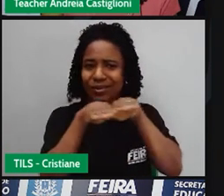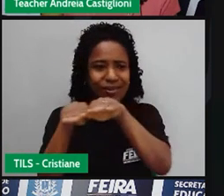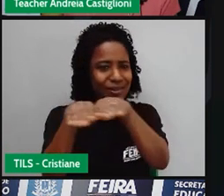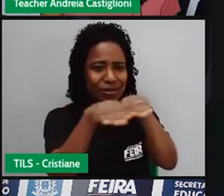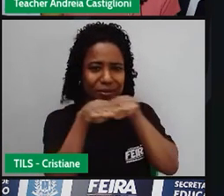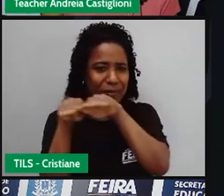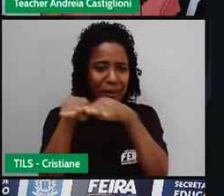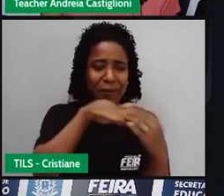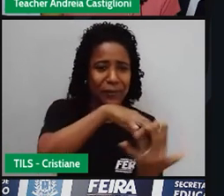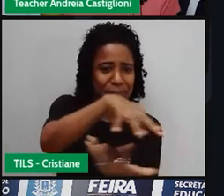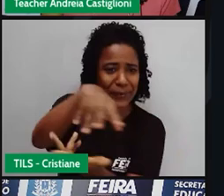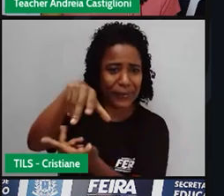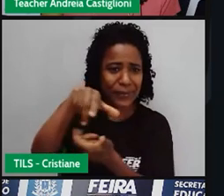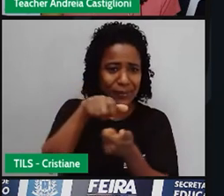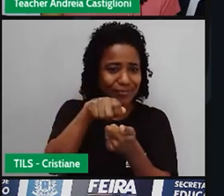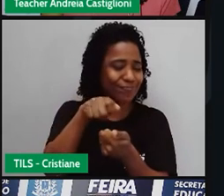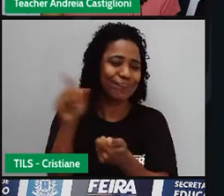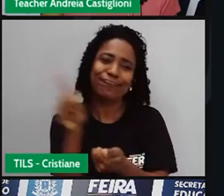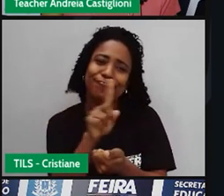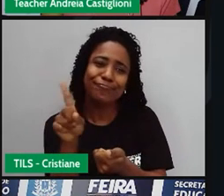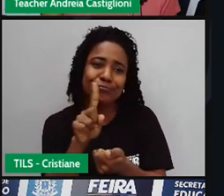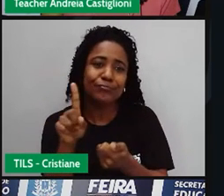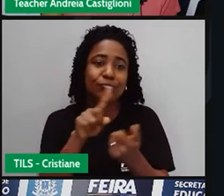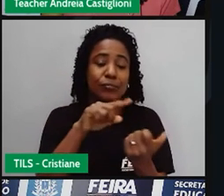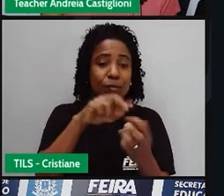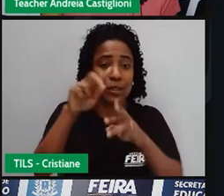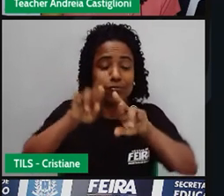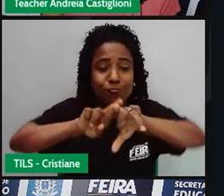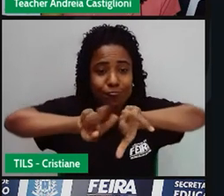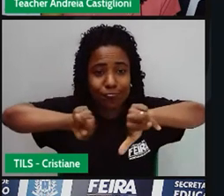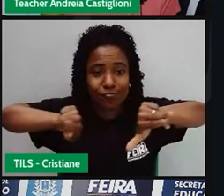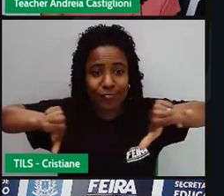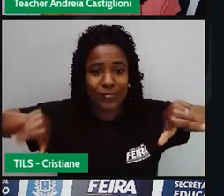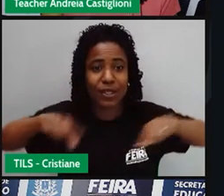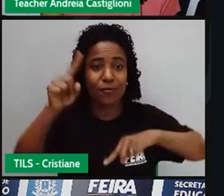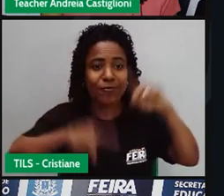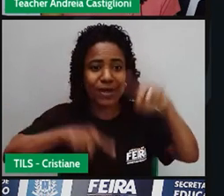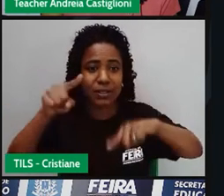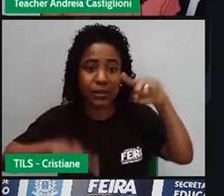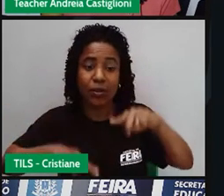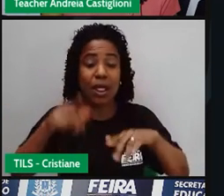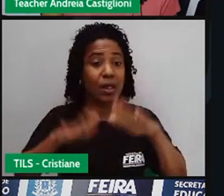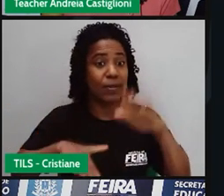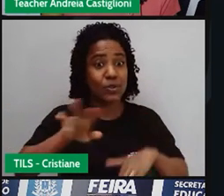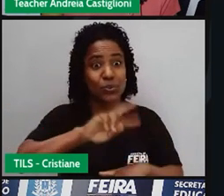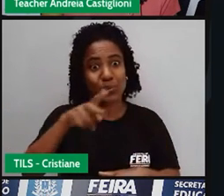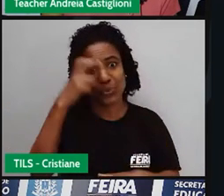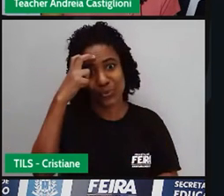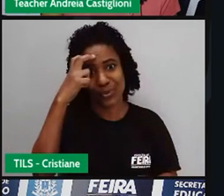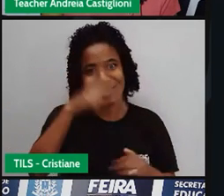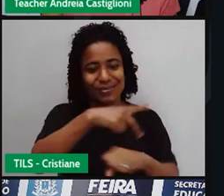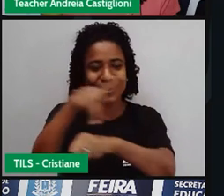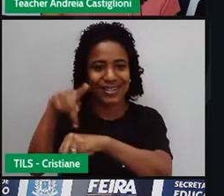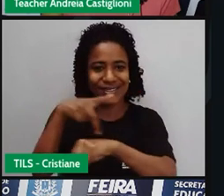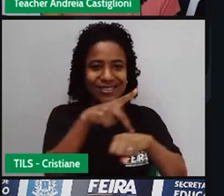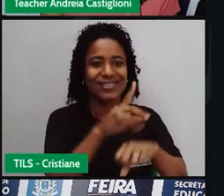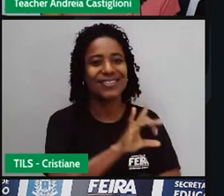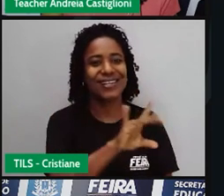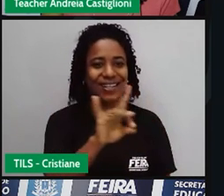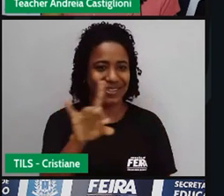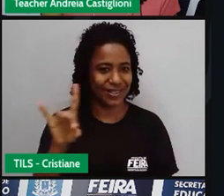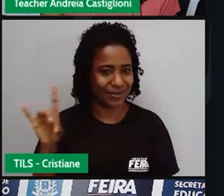iguais e todo mundo há uma variação de acordo com a cultura e o que está por detrás dessa variação